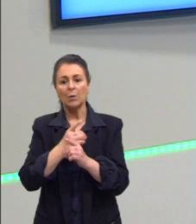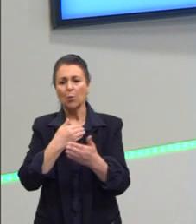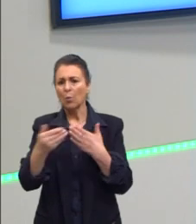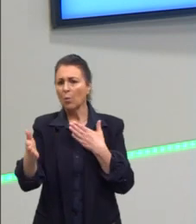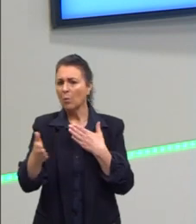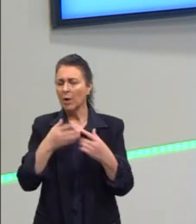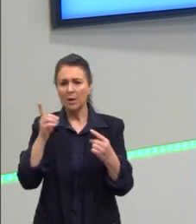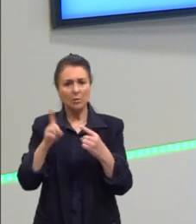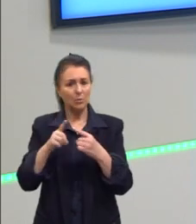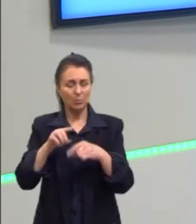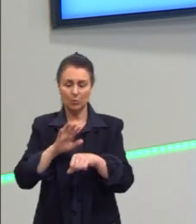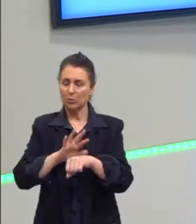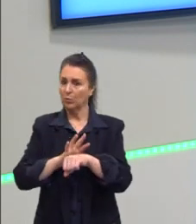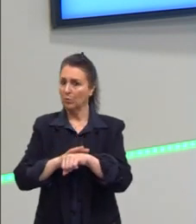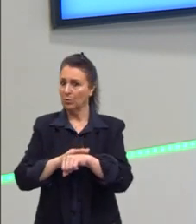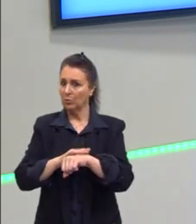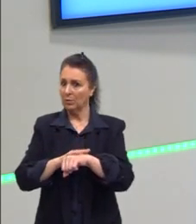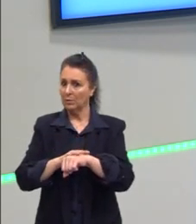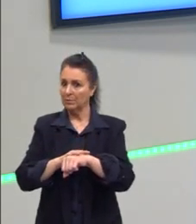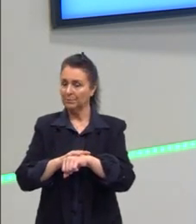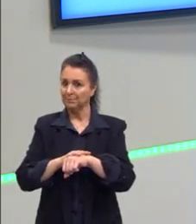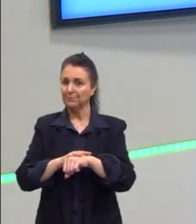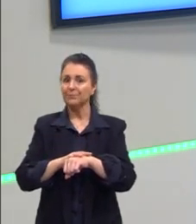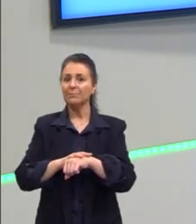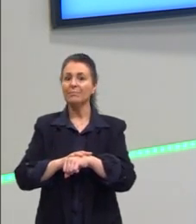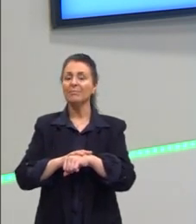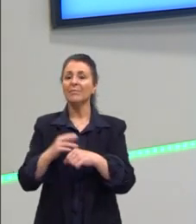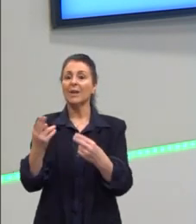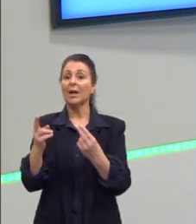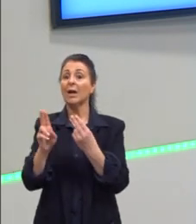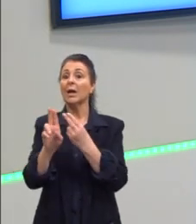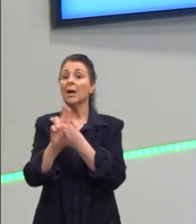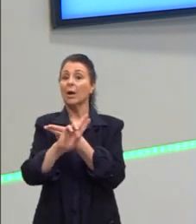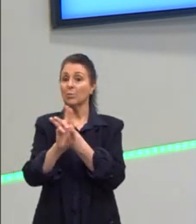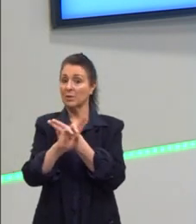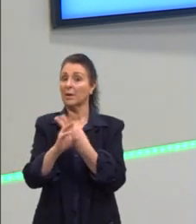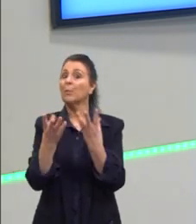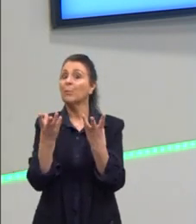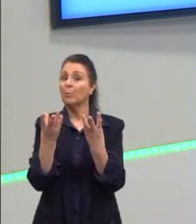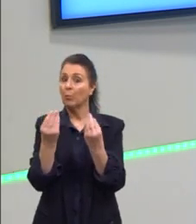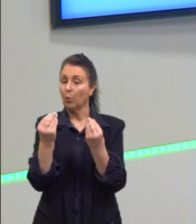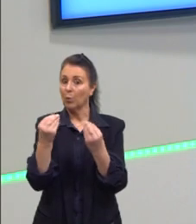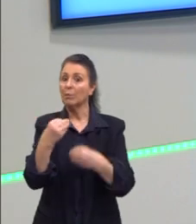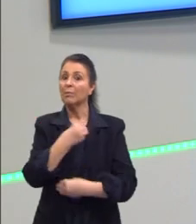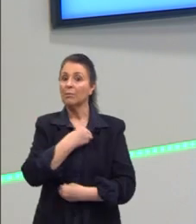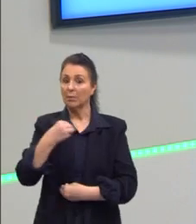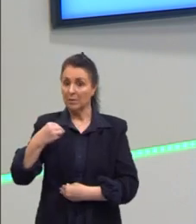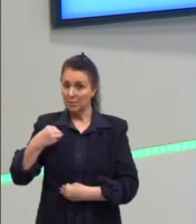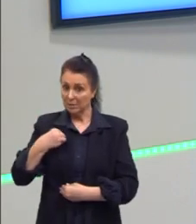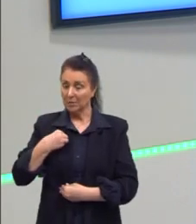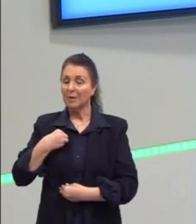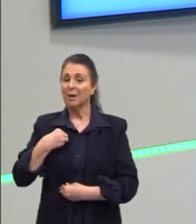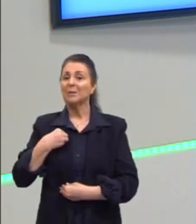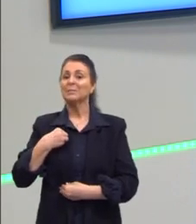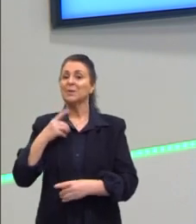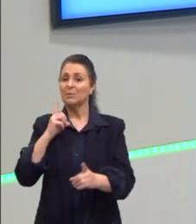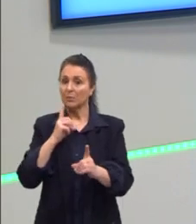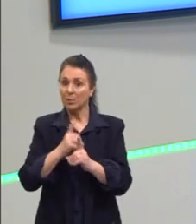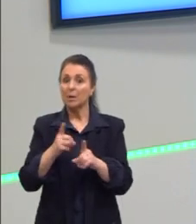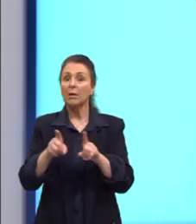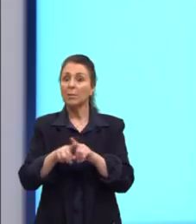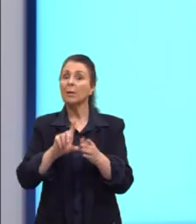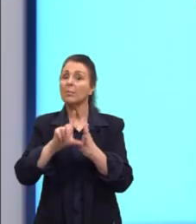vários tipos de doença então radiação é utilizada na medicina também para diagnóstico e tratamento